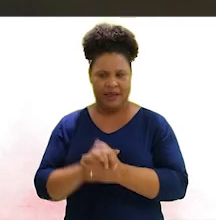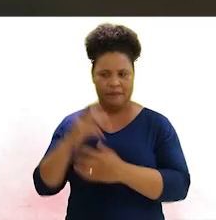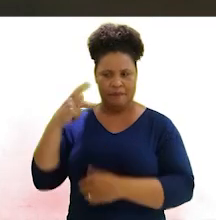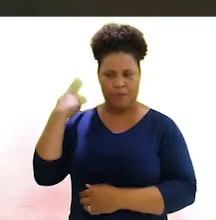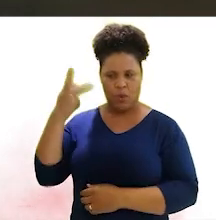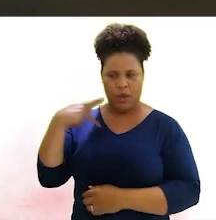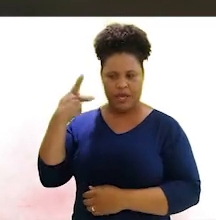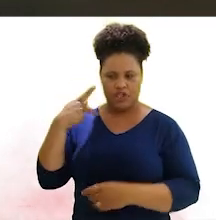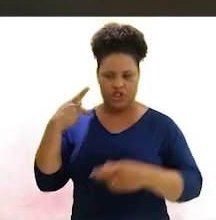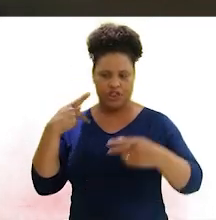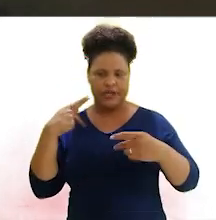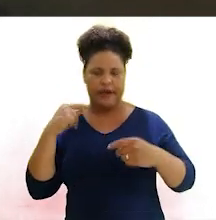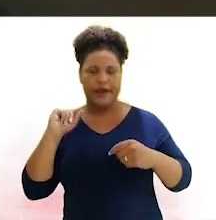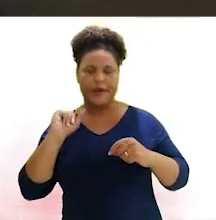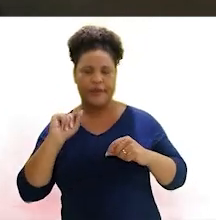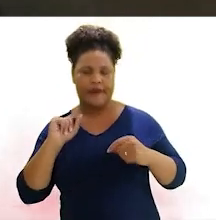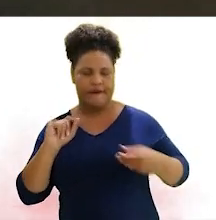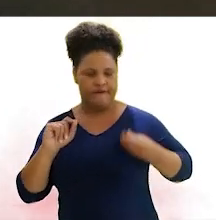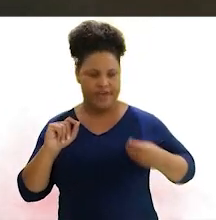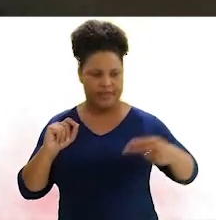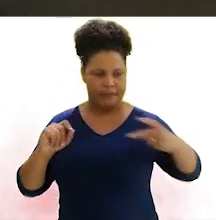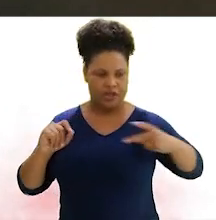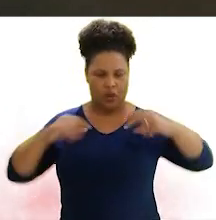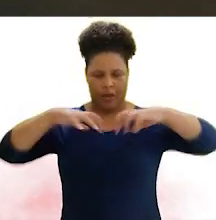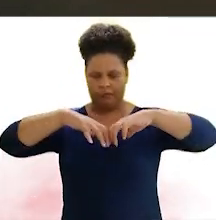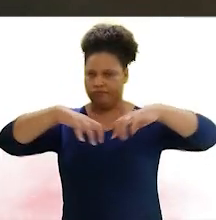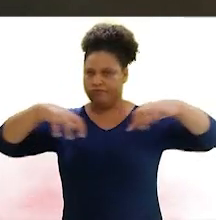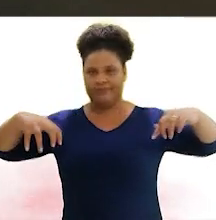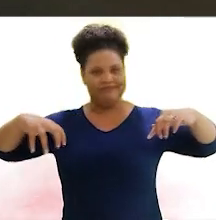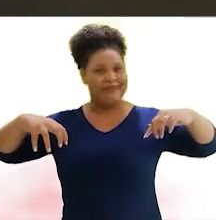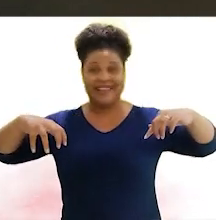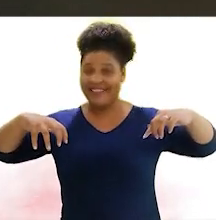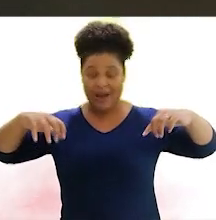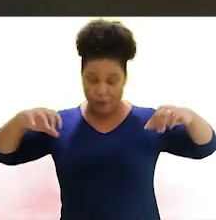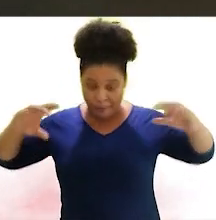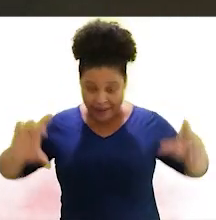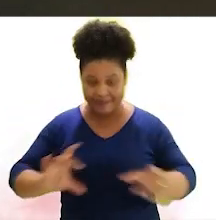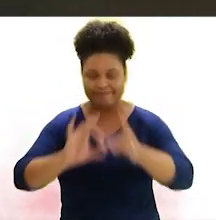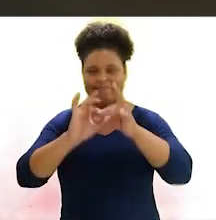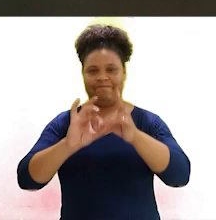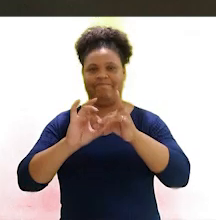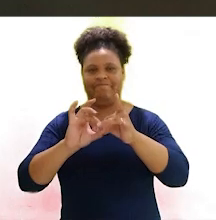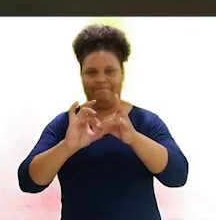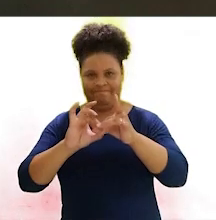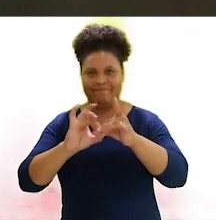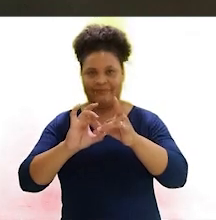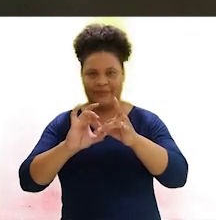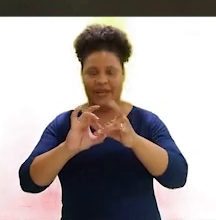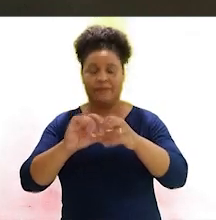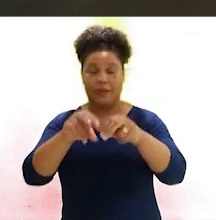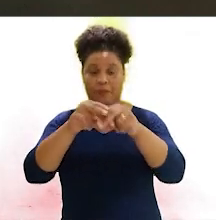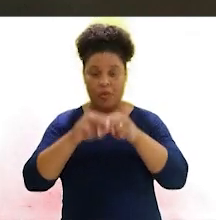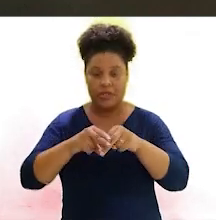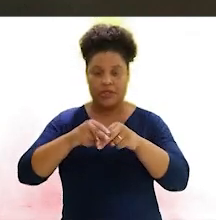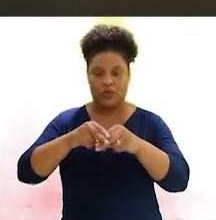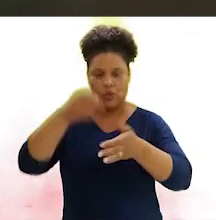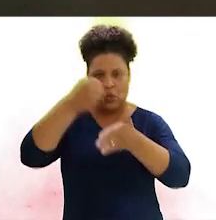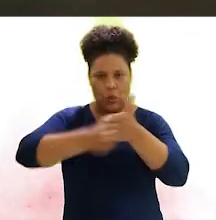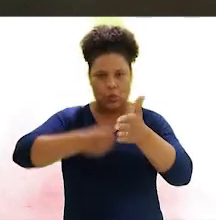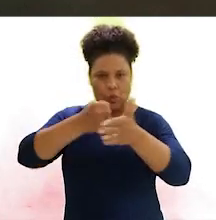político eu acho que é uma dimensão são dimensões indissociáveis Então acho que que na militância